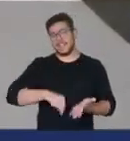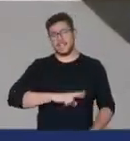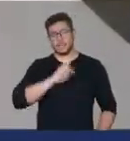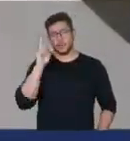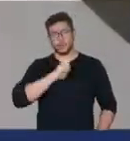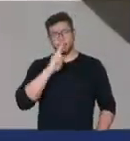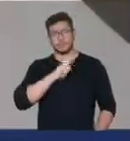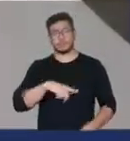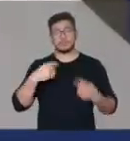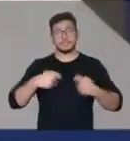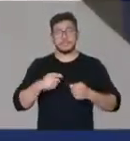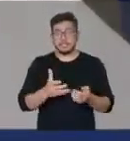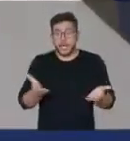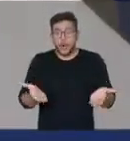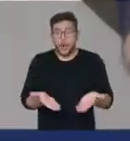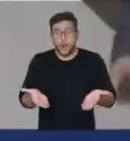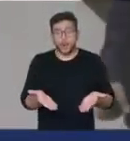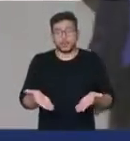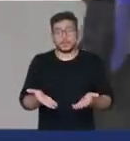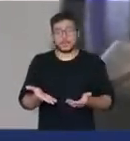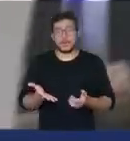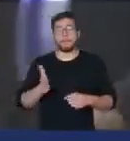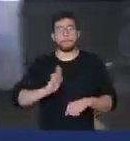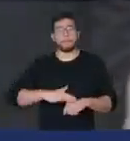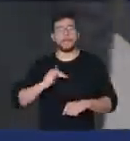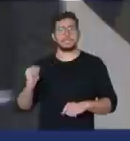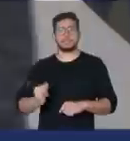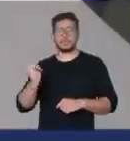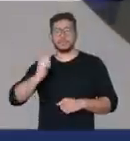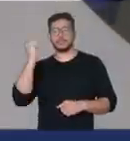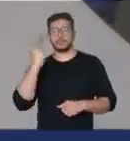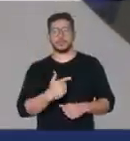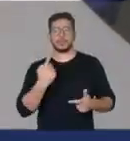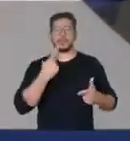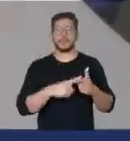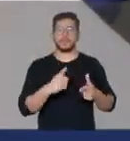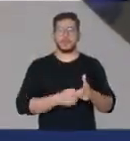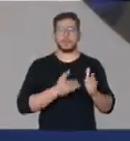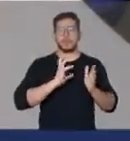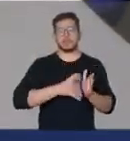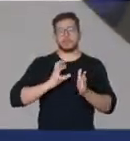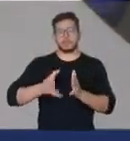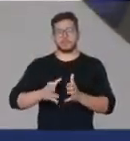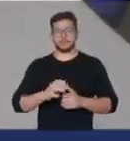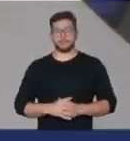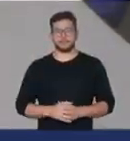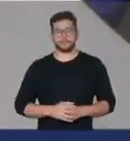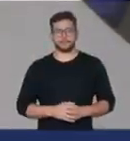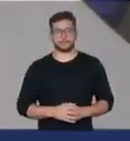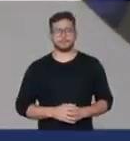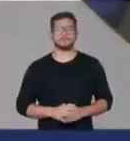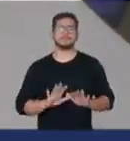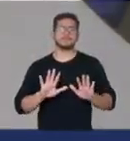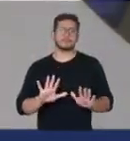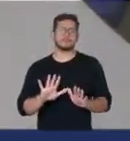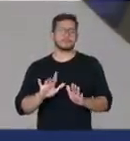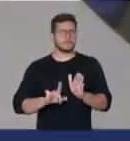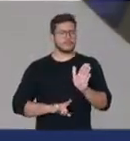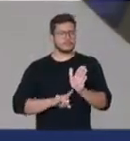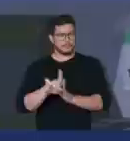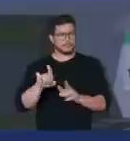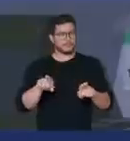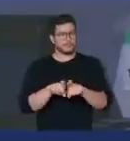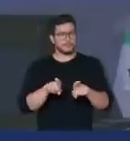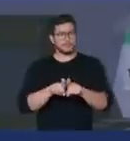isso aí precisa ser tomado hoje, muito maior do que problemas de bandeiras partidárias e ideológicas. Deputada, só mais